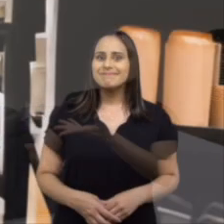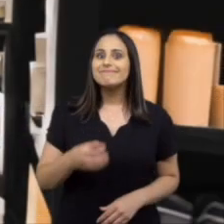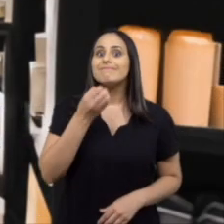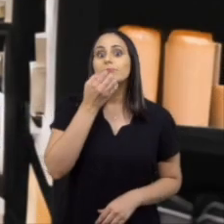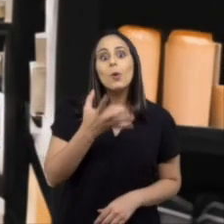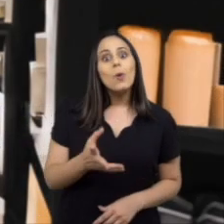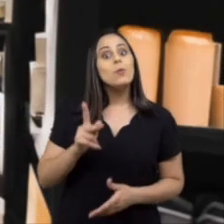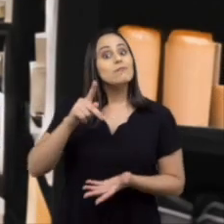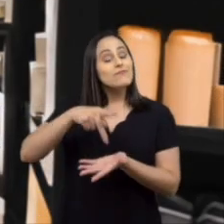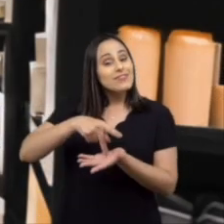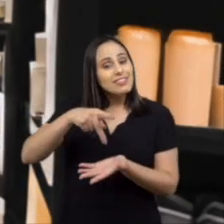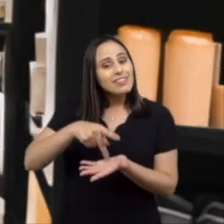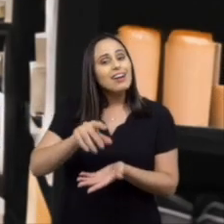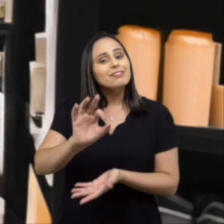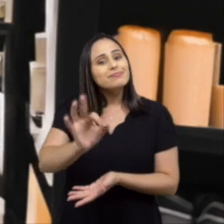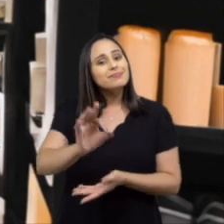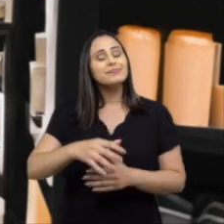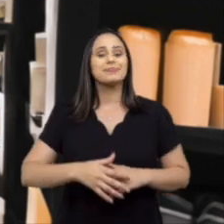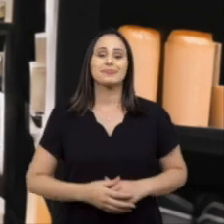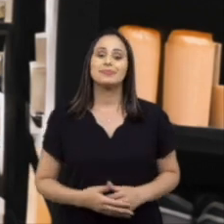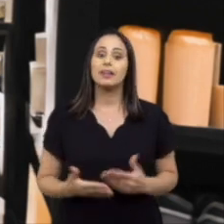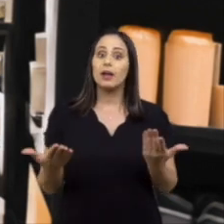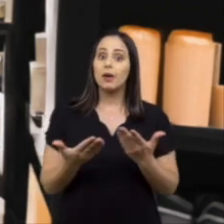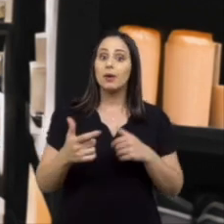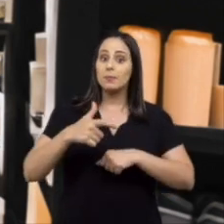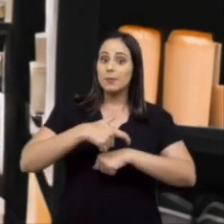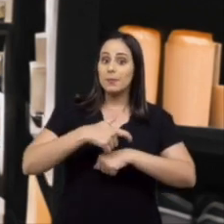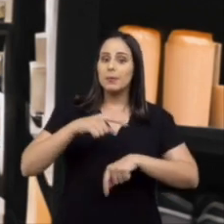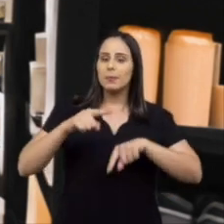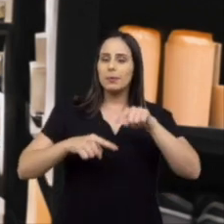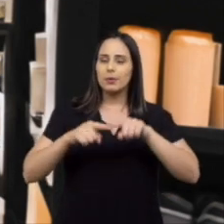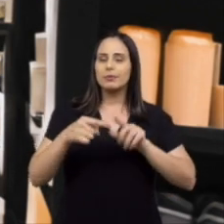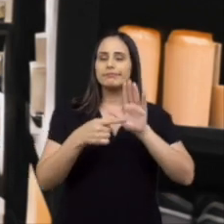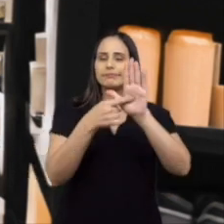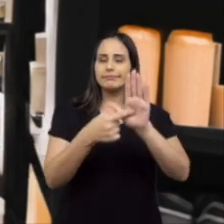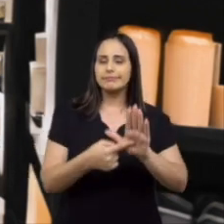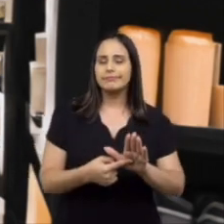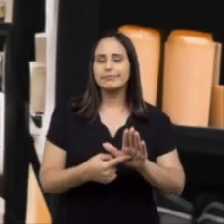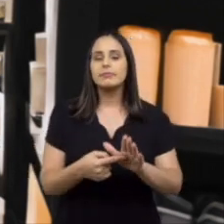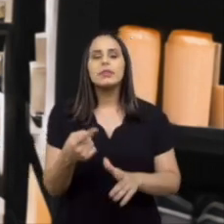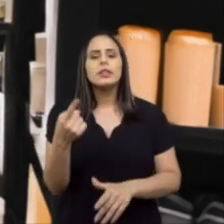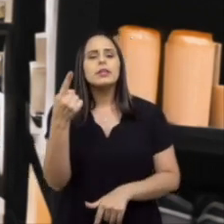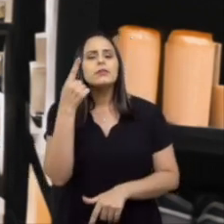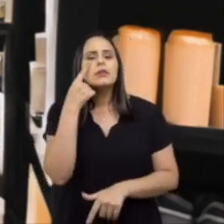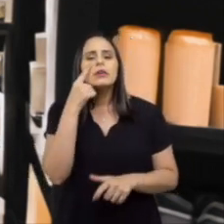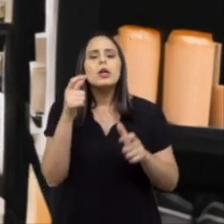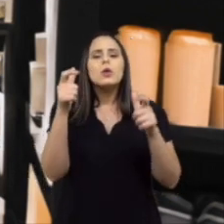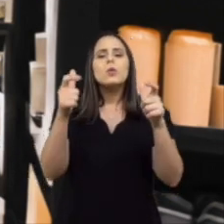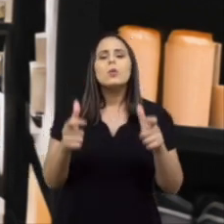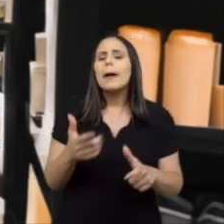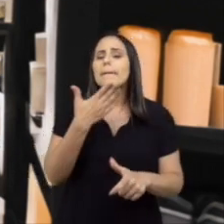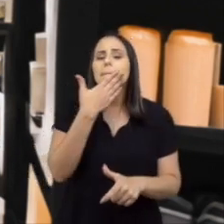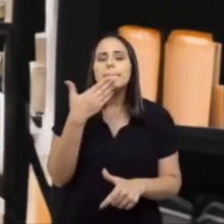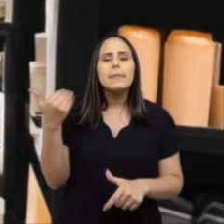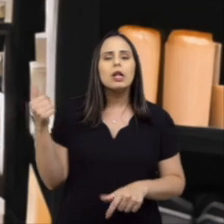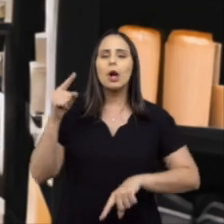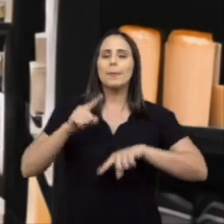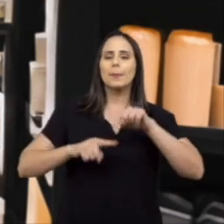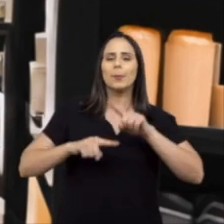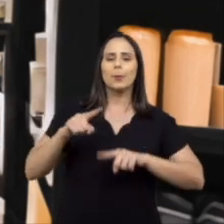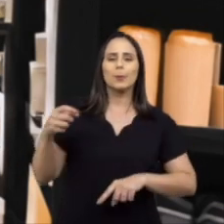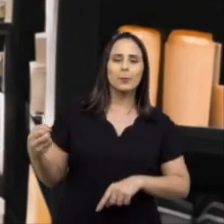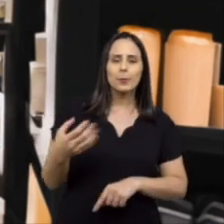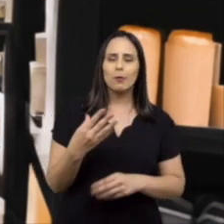cliente. Boa, verdade. Hora do merchandising. Vamos verificar qual o melhor local para colocarmos um